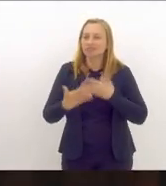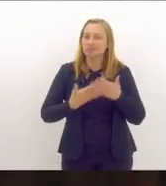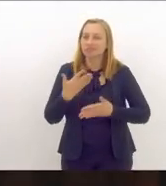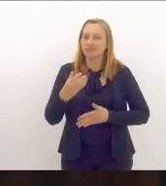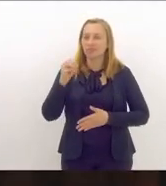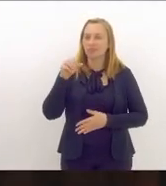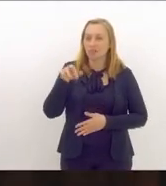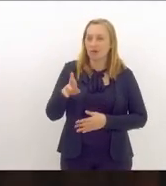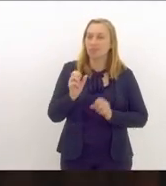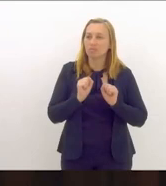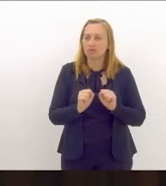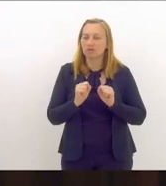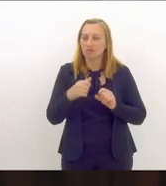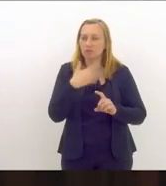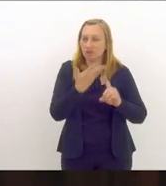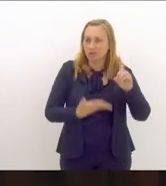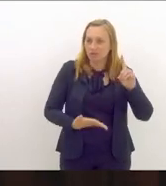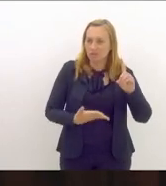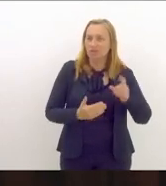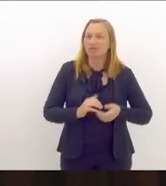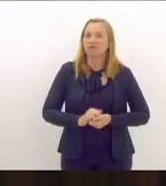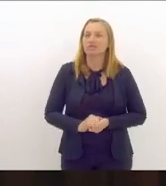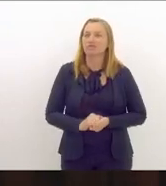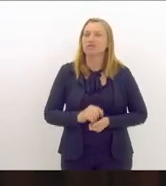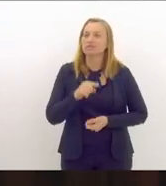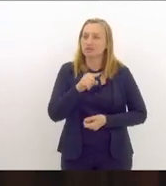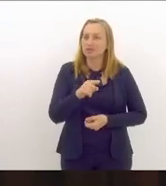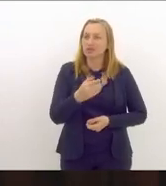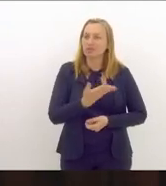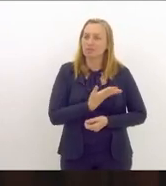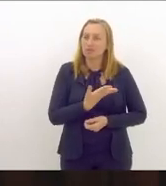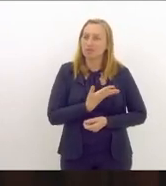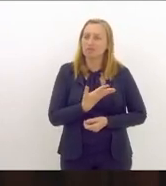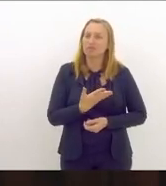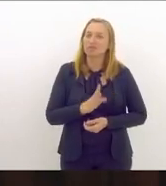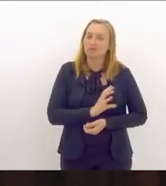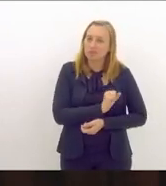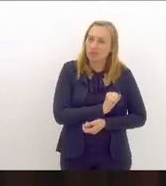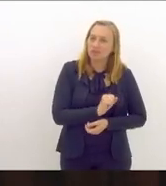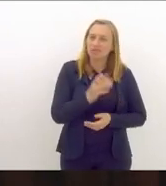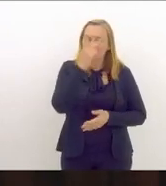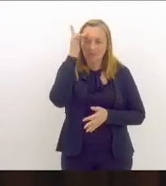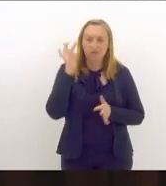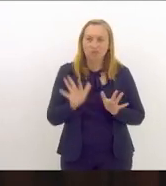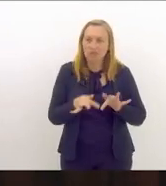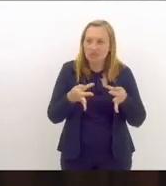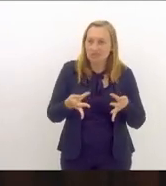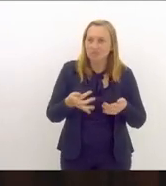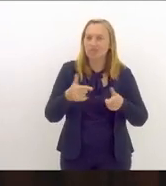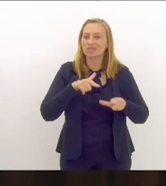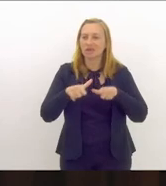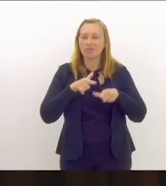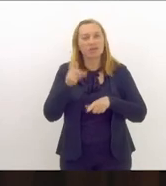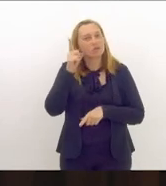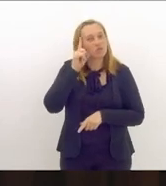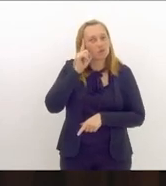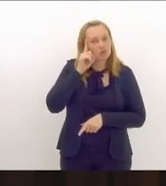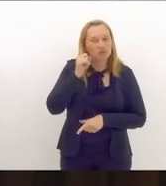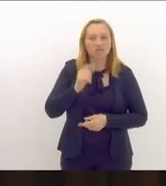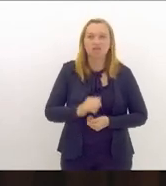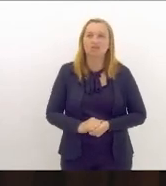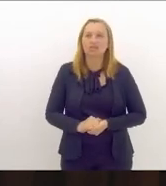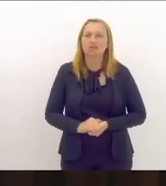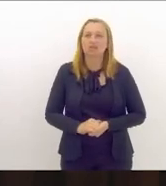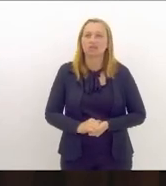Omar, poder homenagear você, um amigo querido, uma pessoa simples, que trabalha dia a dia, que é